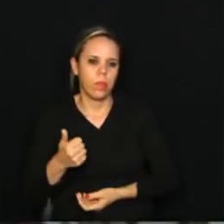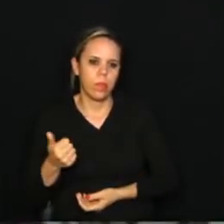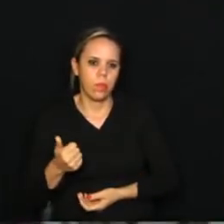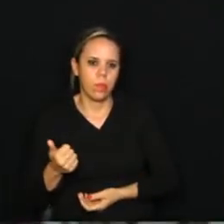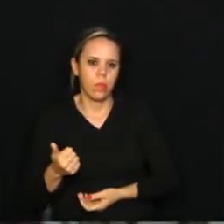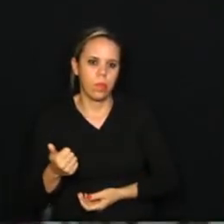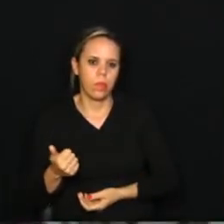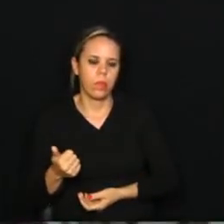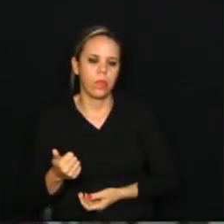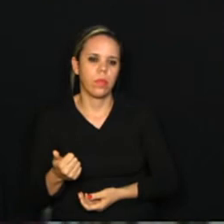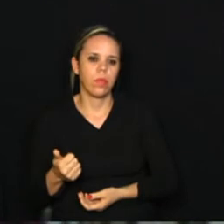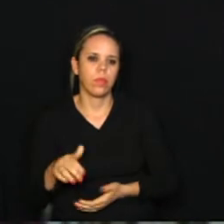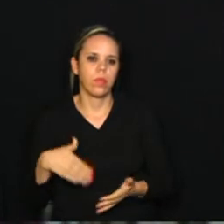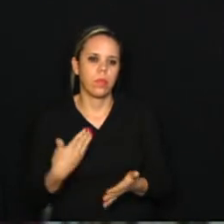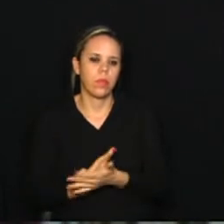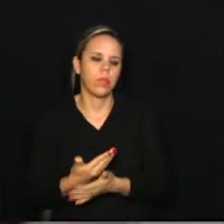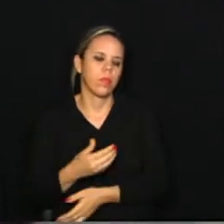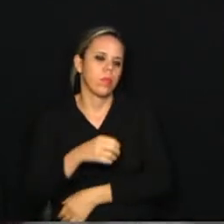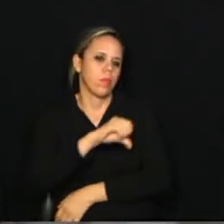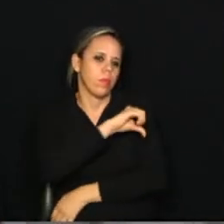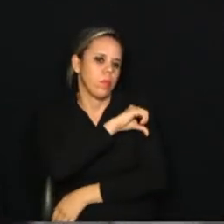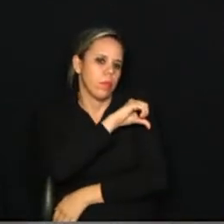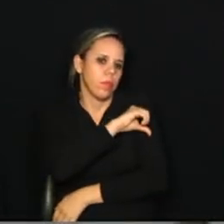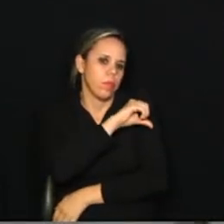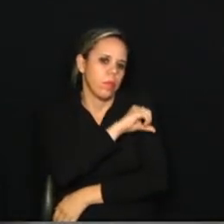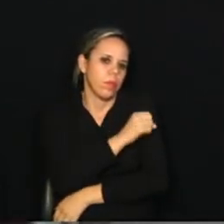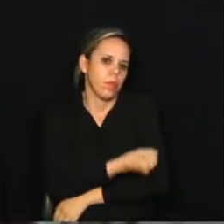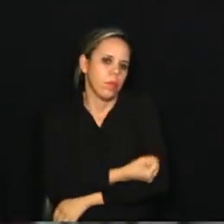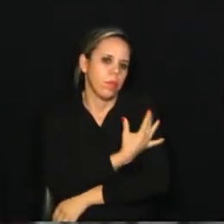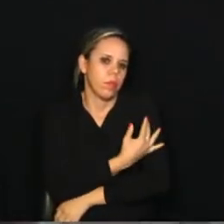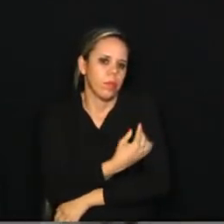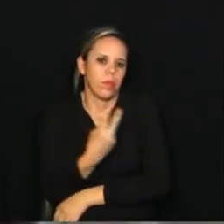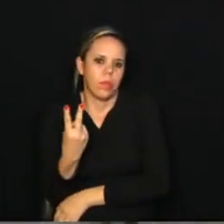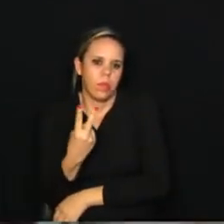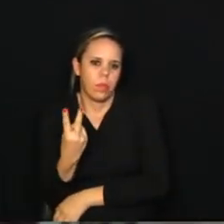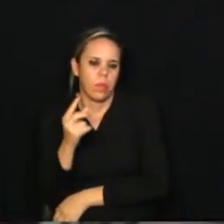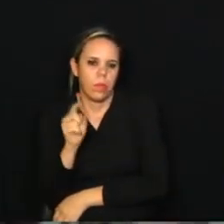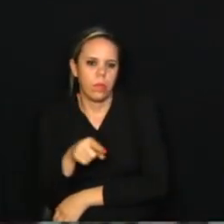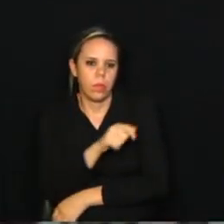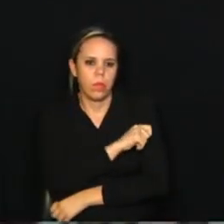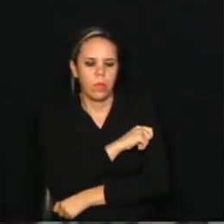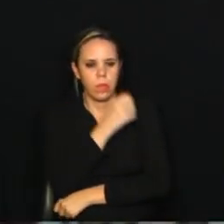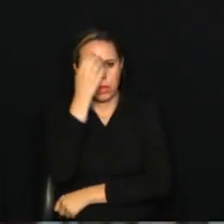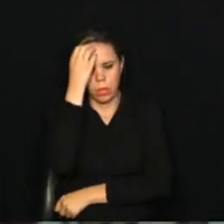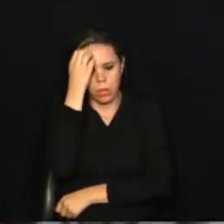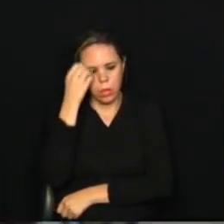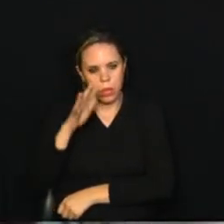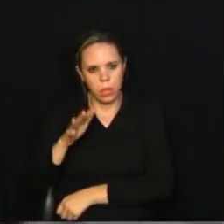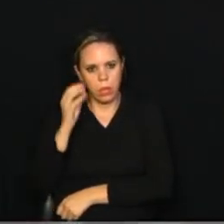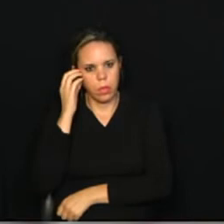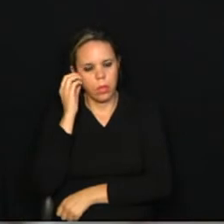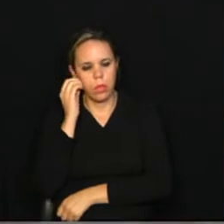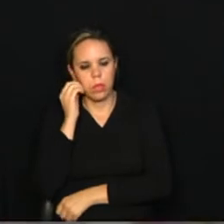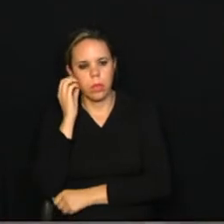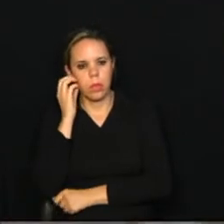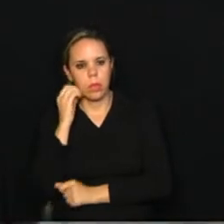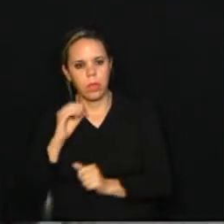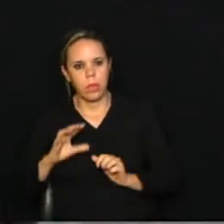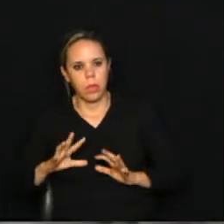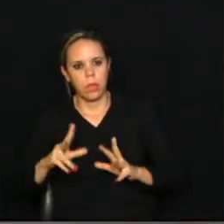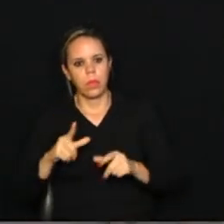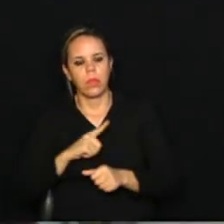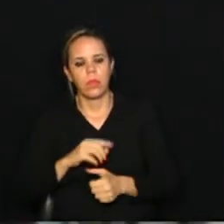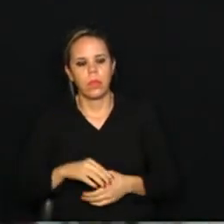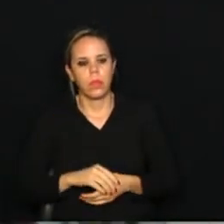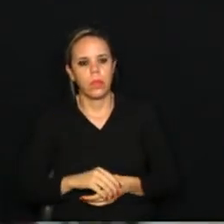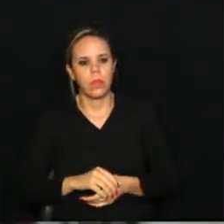primeira à nona série do fundamental, são 22 mil alunos aproximadamente, todos terão